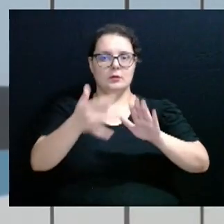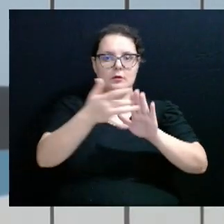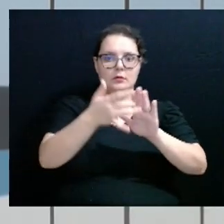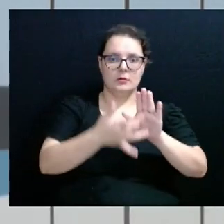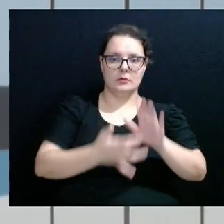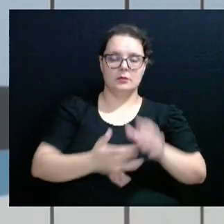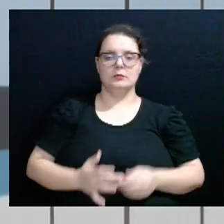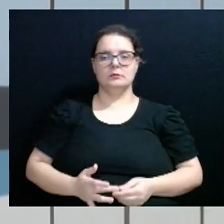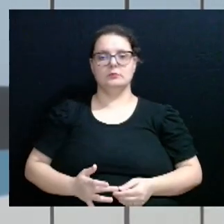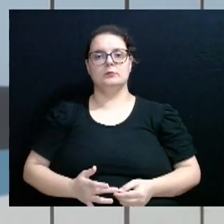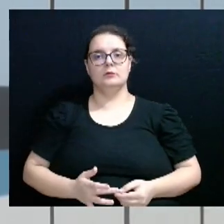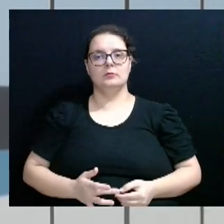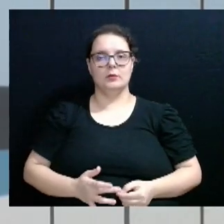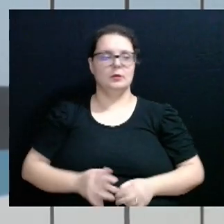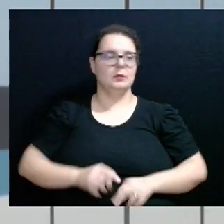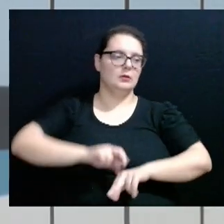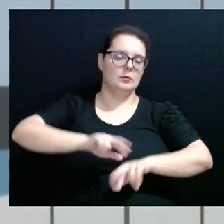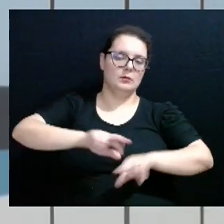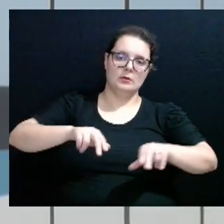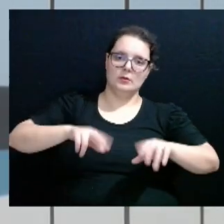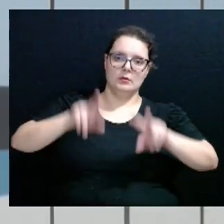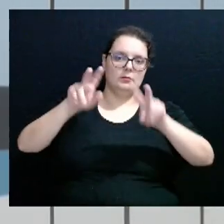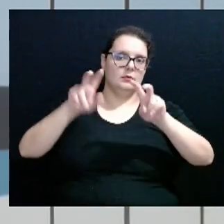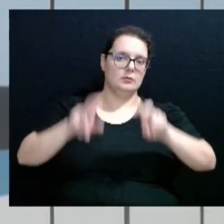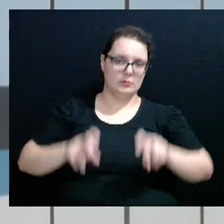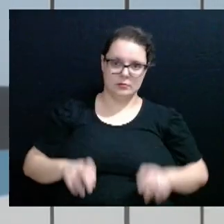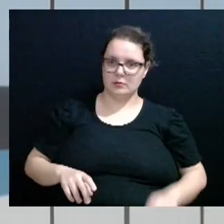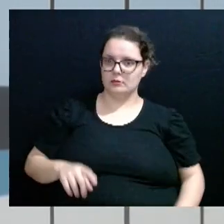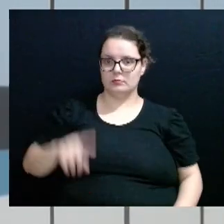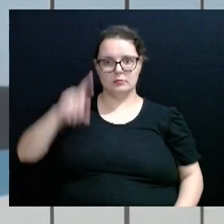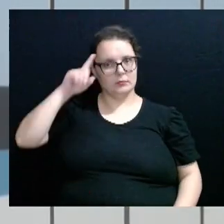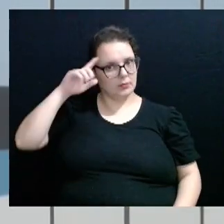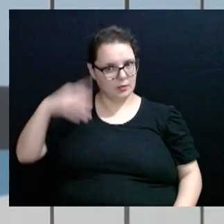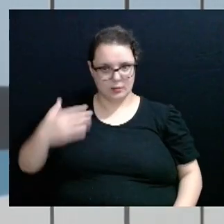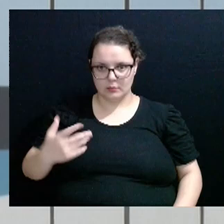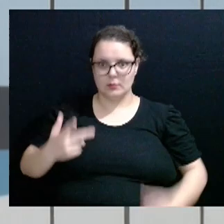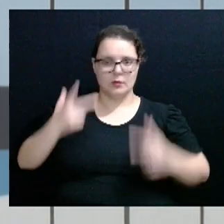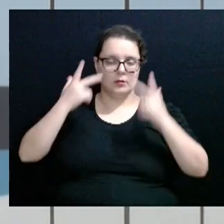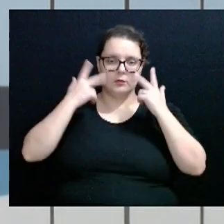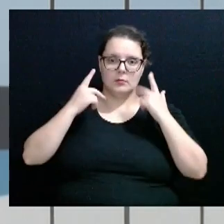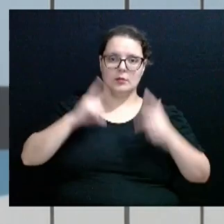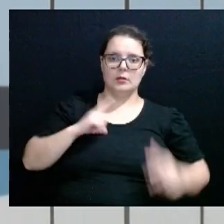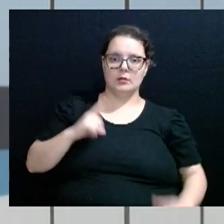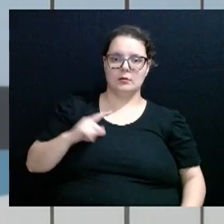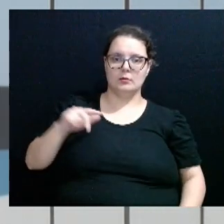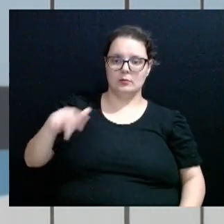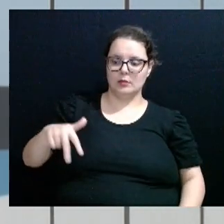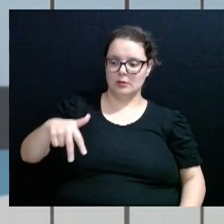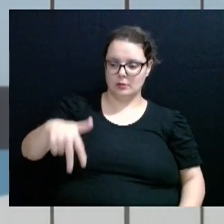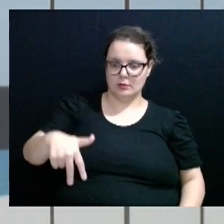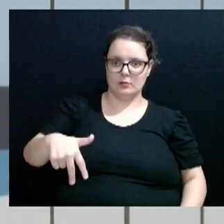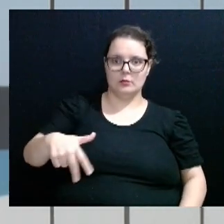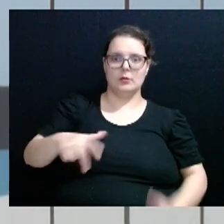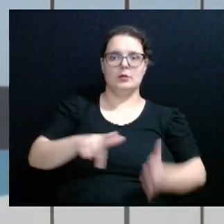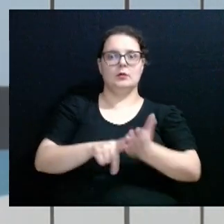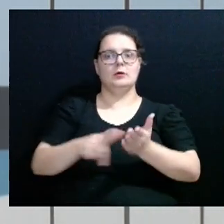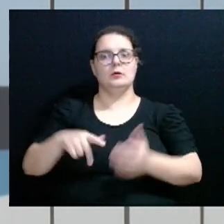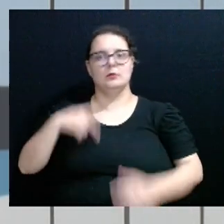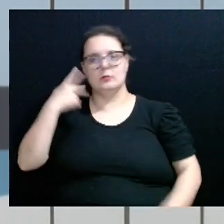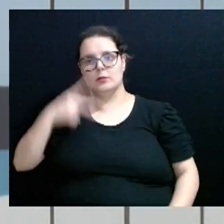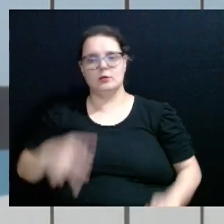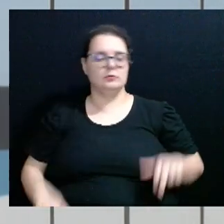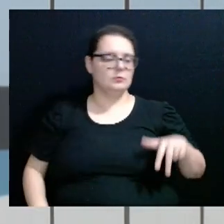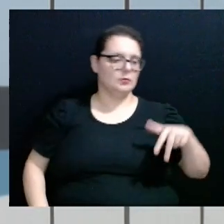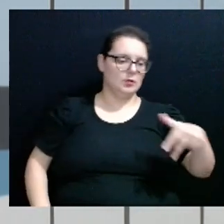a diversidade de temas ela é super presente. A gente tem uma pessoa que cuida de jornalismo político, uma pessoa que cuida de